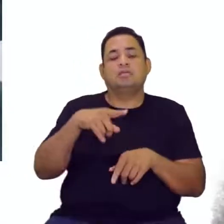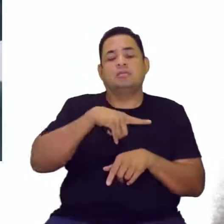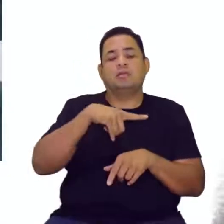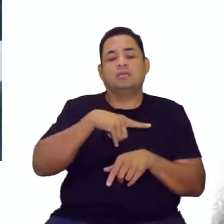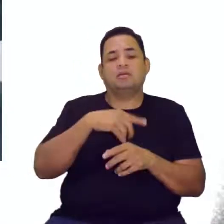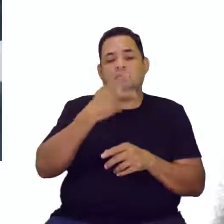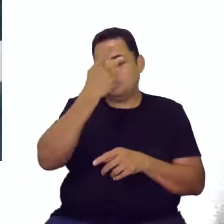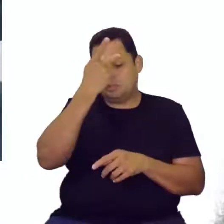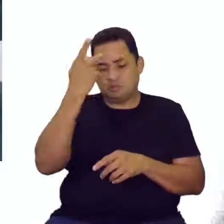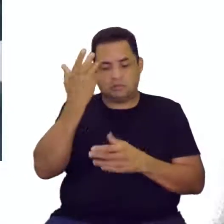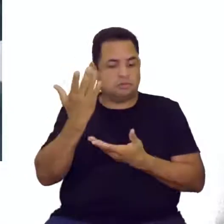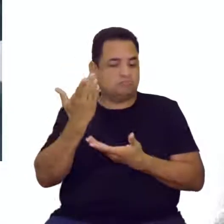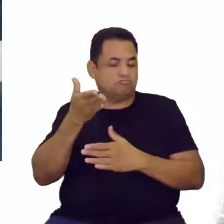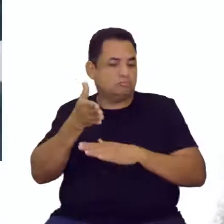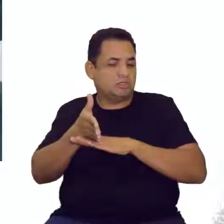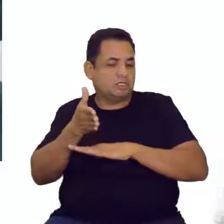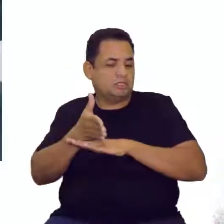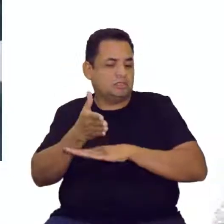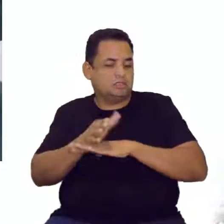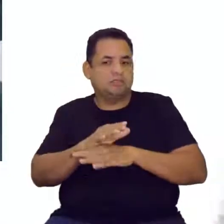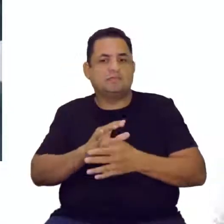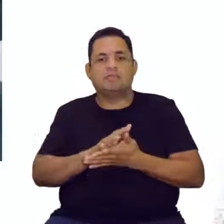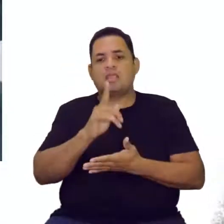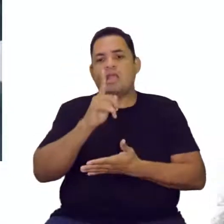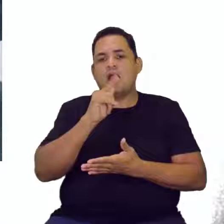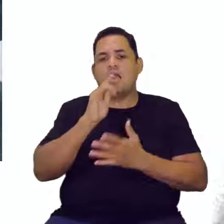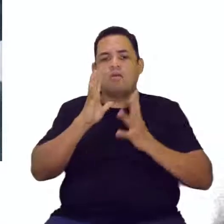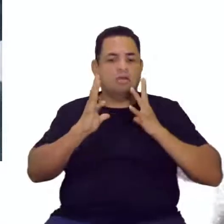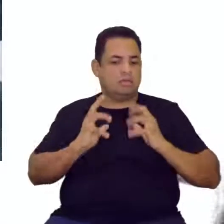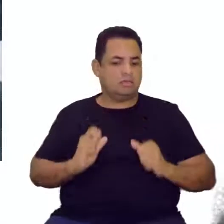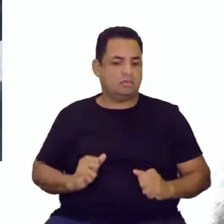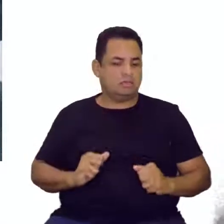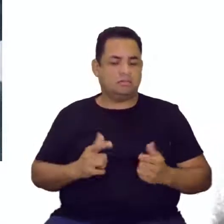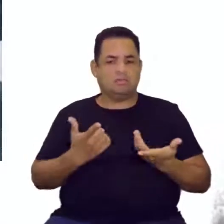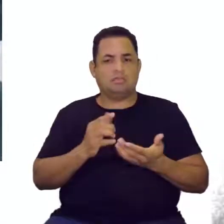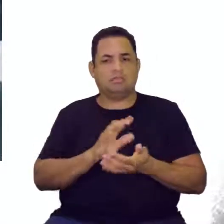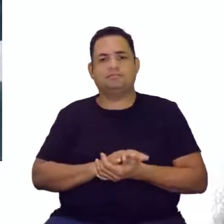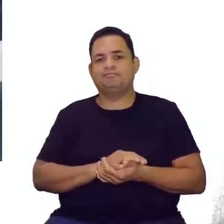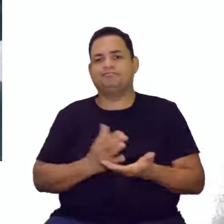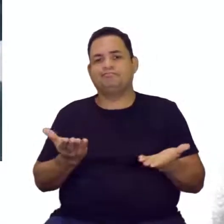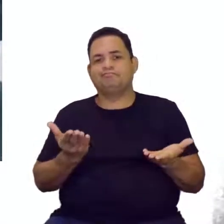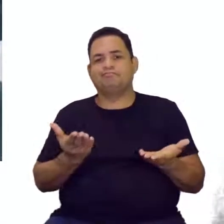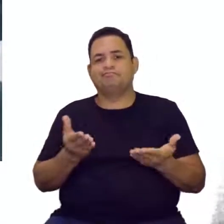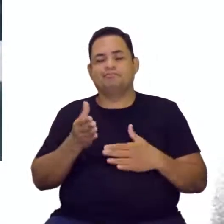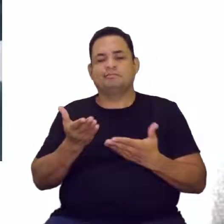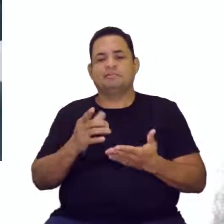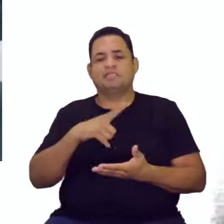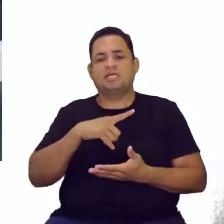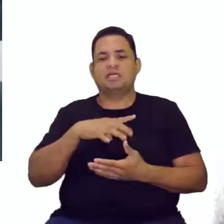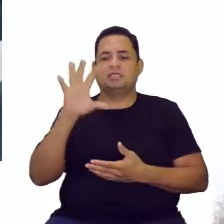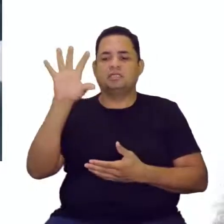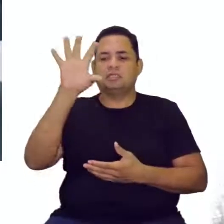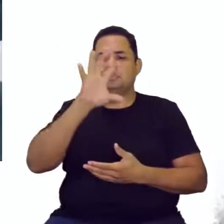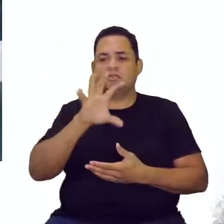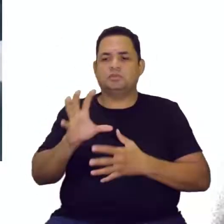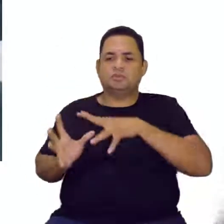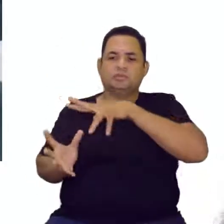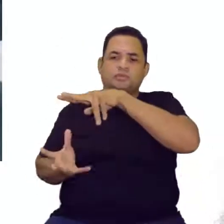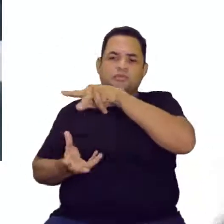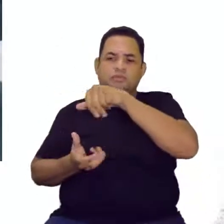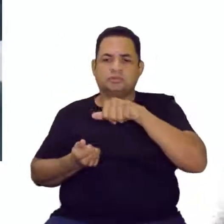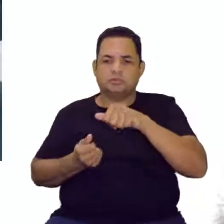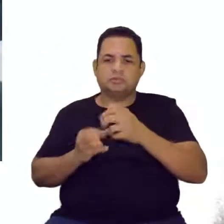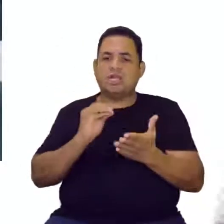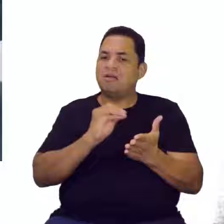Nossa região é uma região rica em água potável, né? A gente tem bastante água doce, mas existem regiões do mundo que já